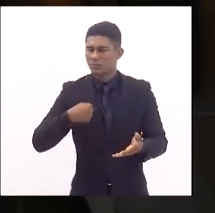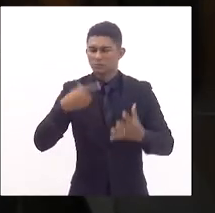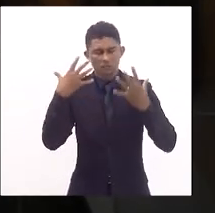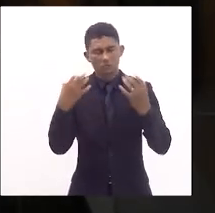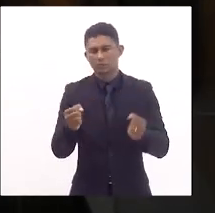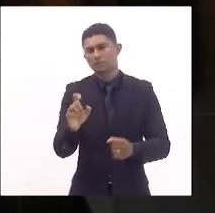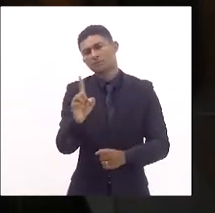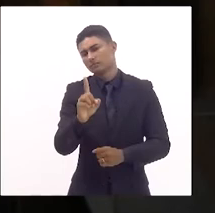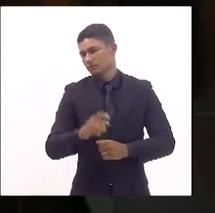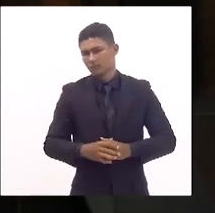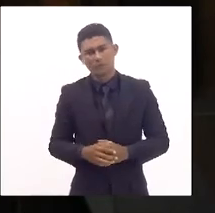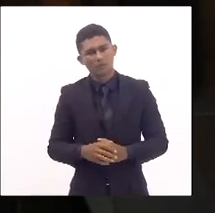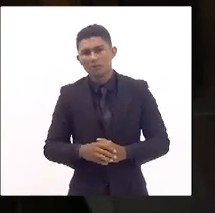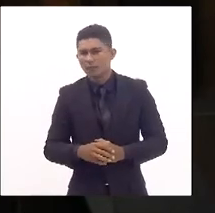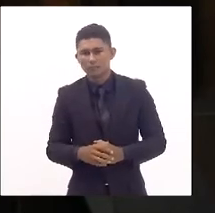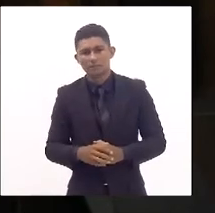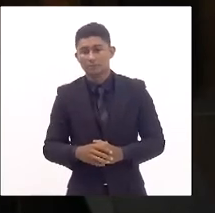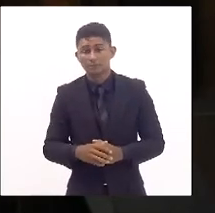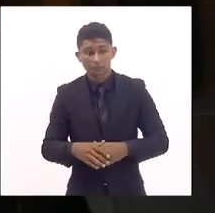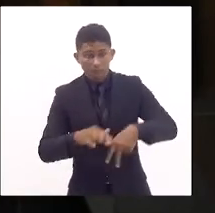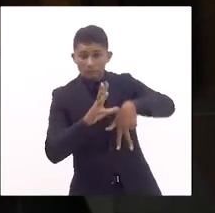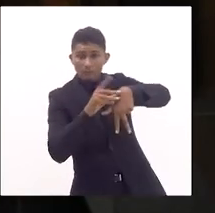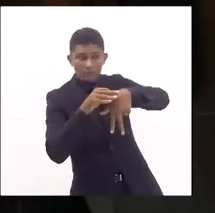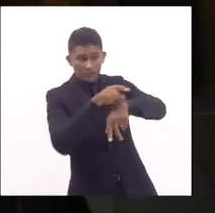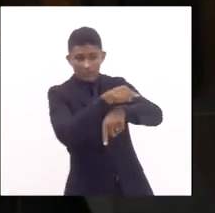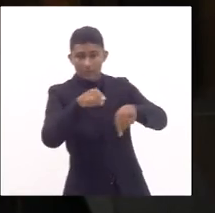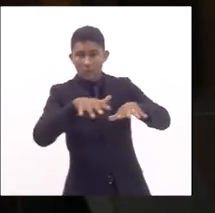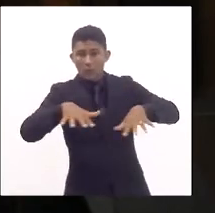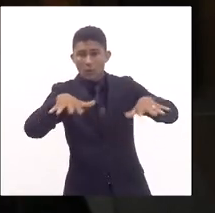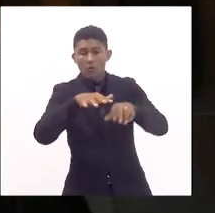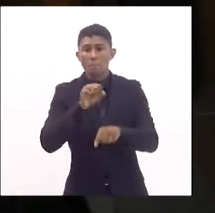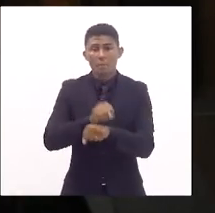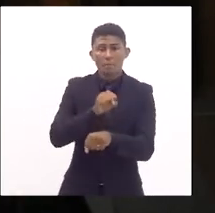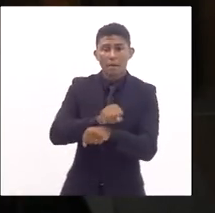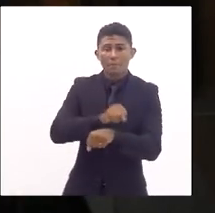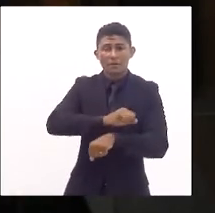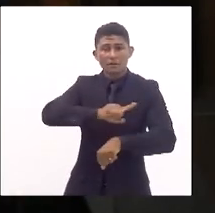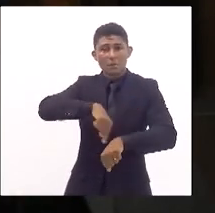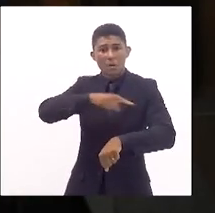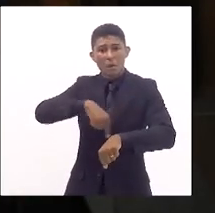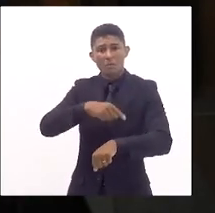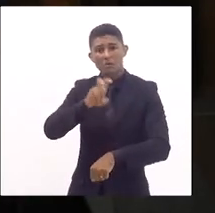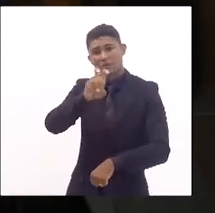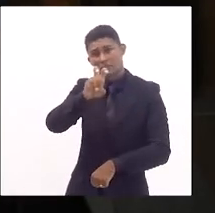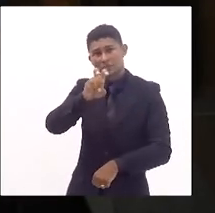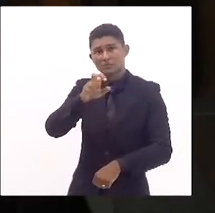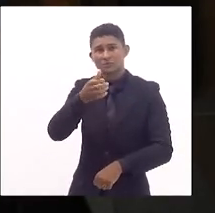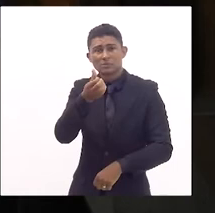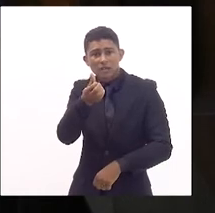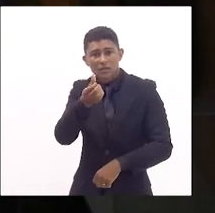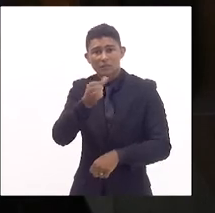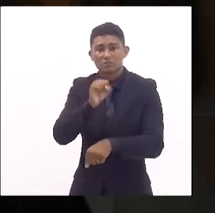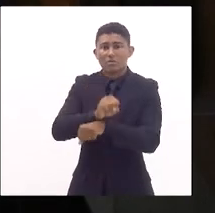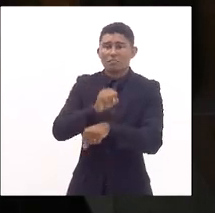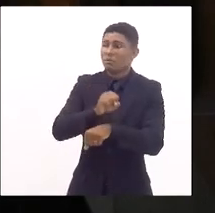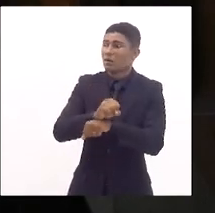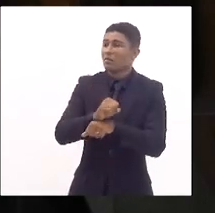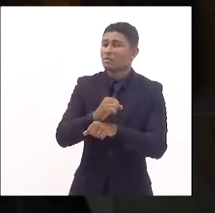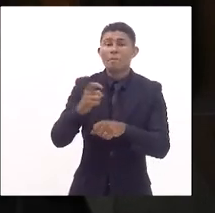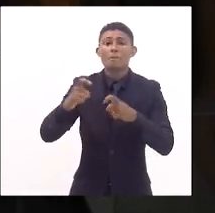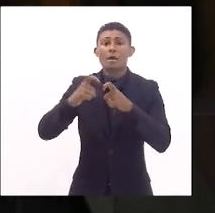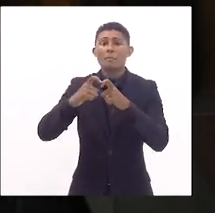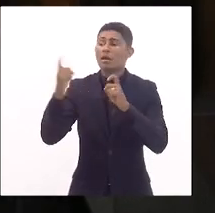e na aceitável os pacientes esperar em 5 6 horas um simples atendimento